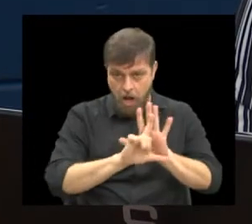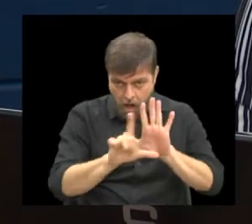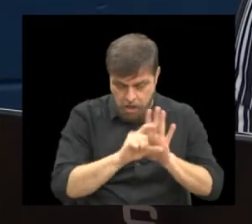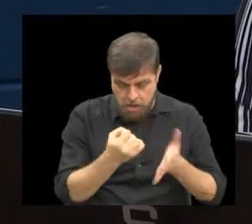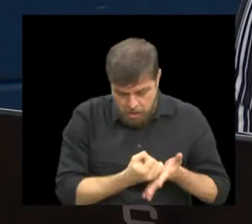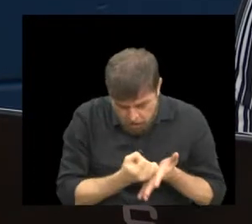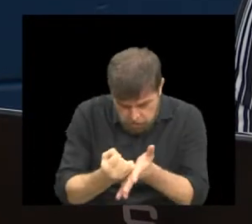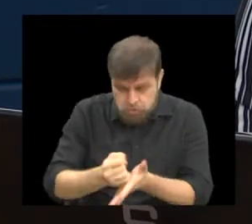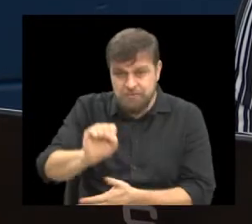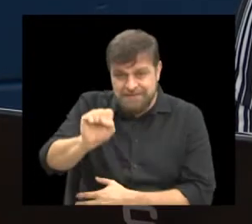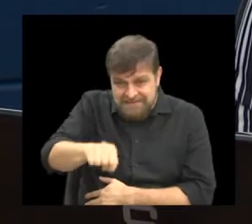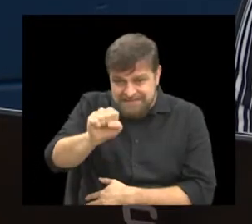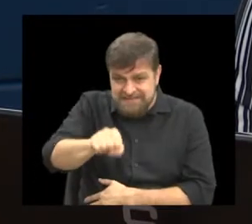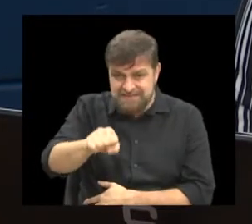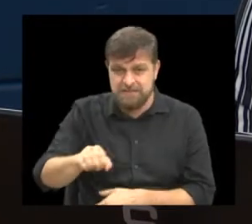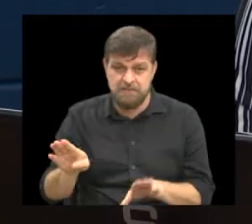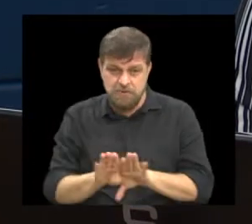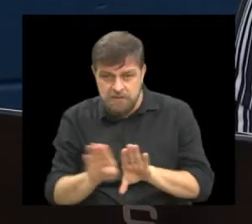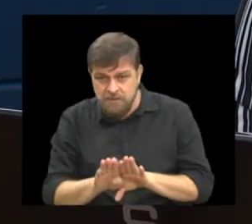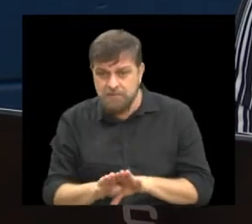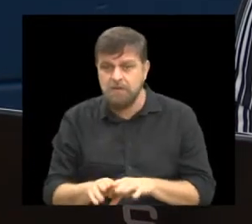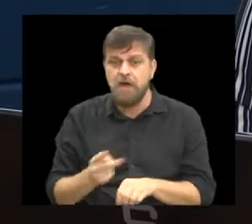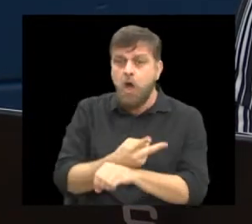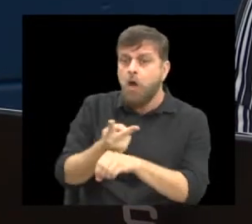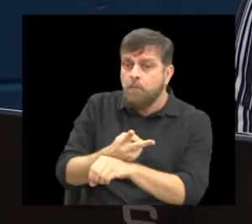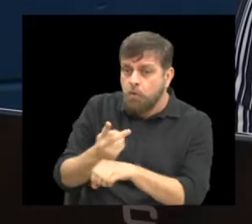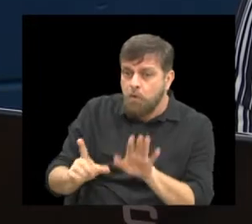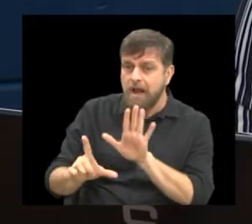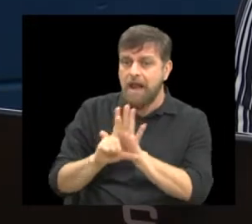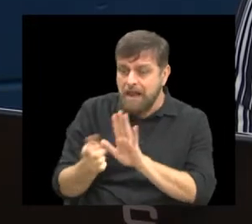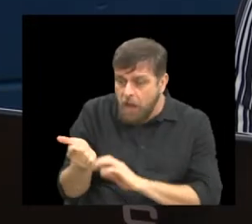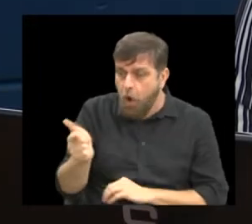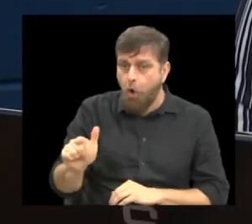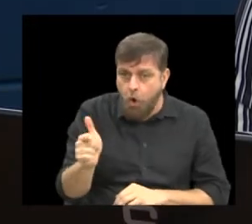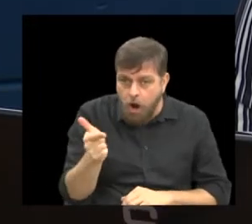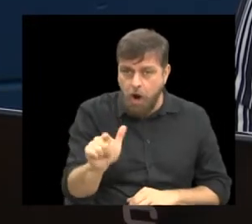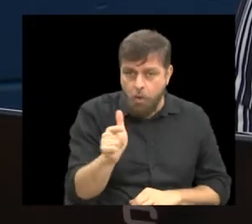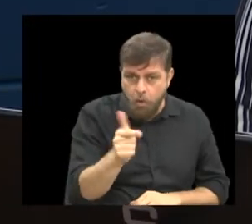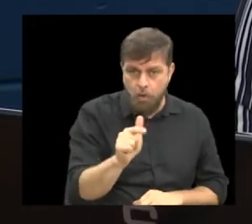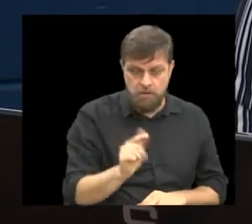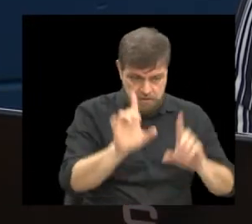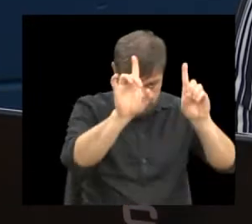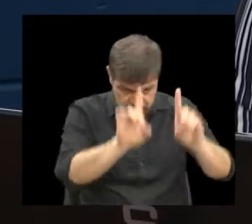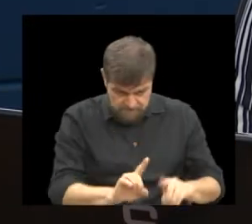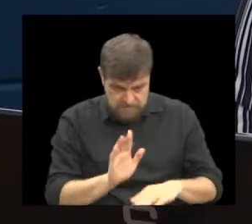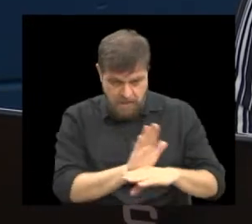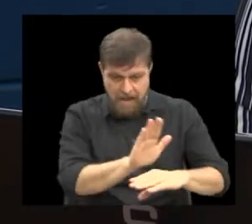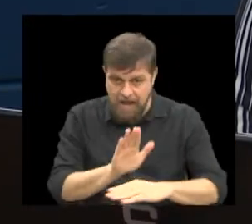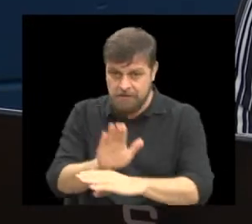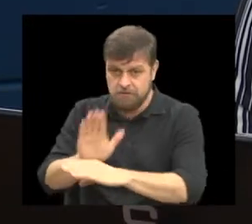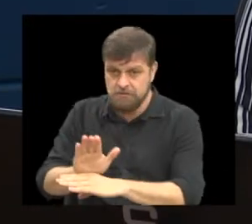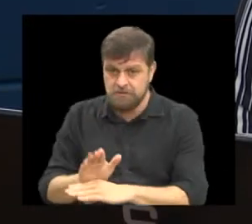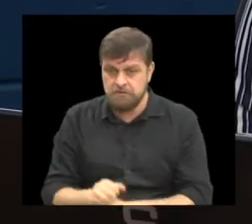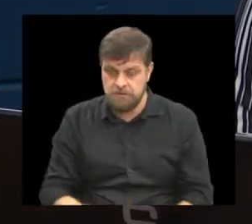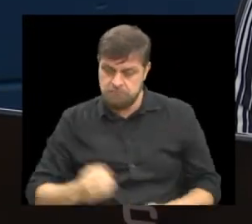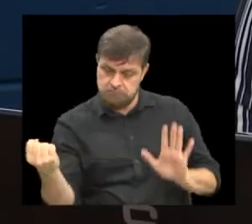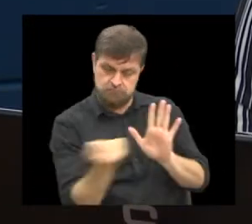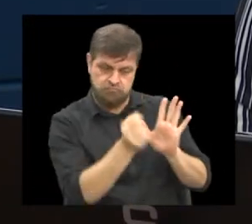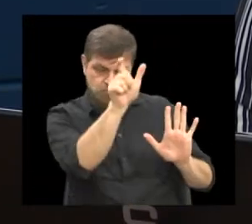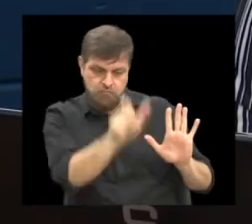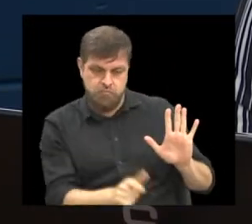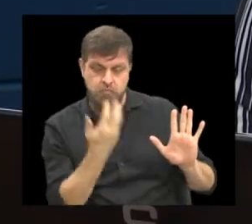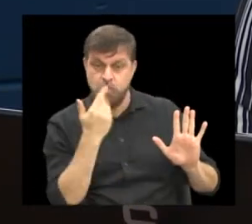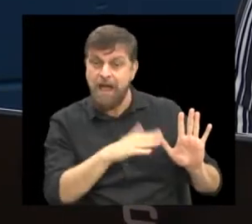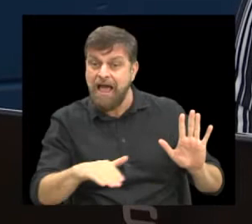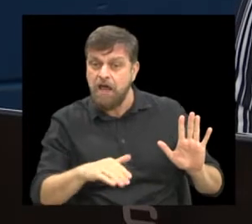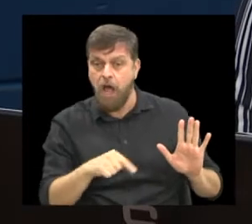beneficie, mas vale você ir atrás de outras leis que também beneficiam outras deficiências do que simplesmente diagnosticar uma